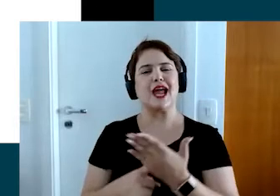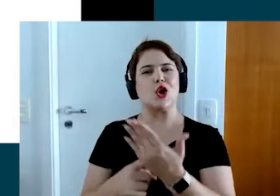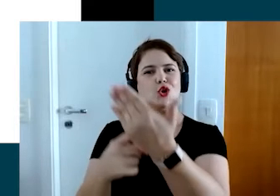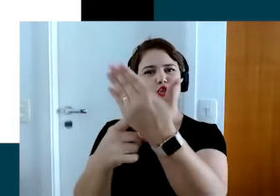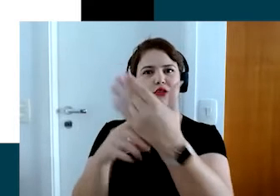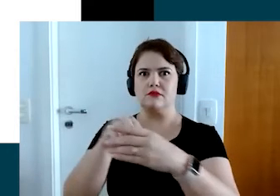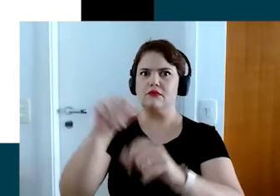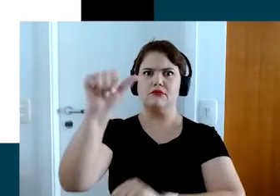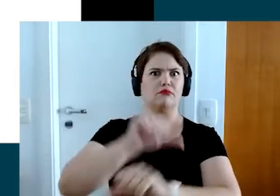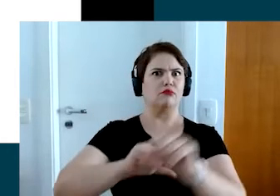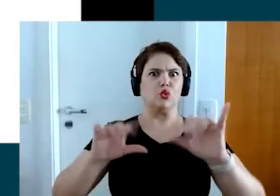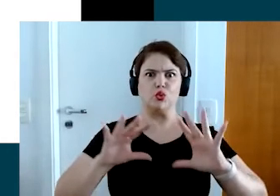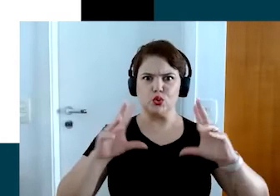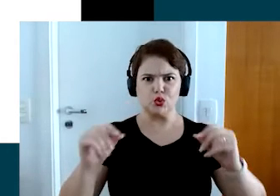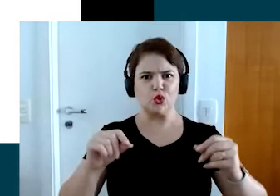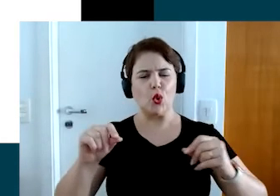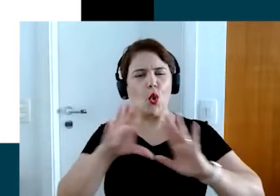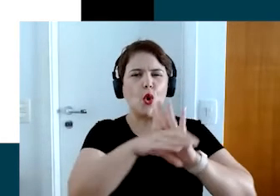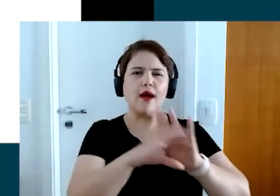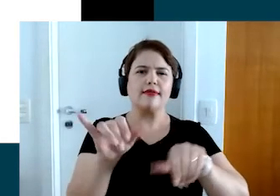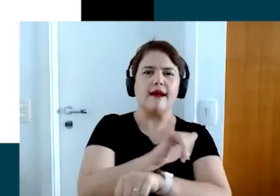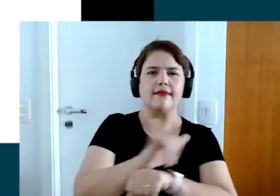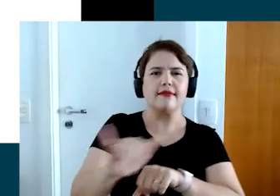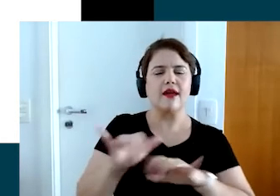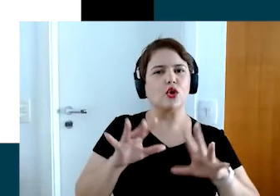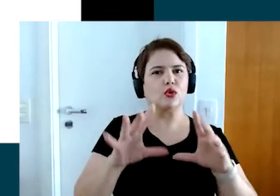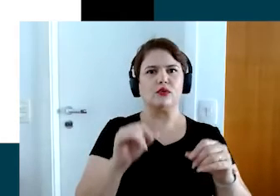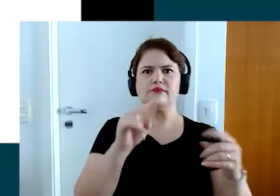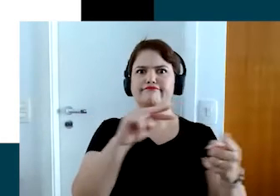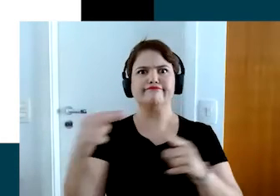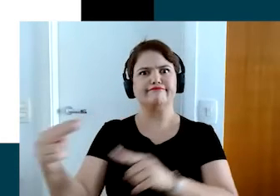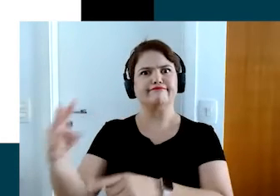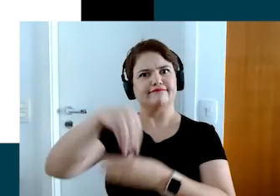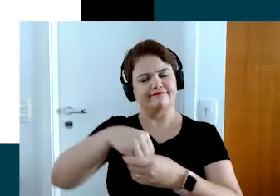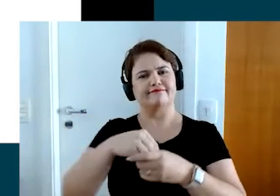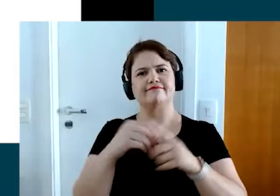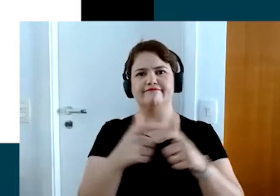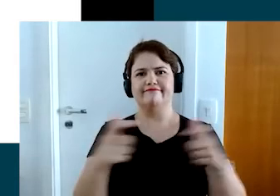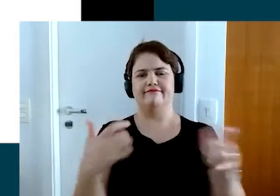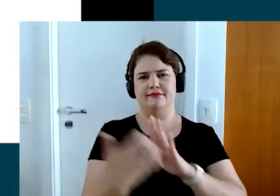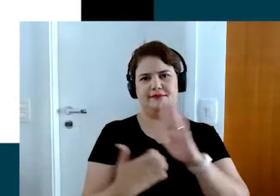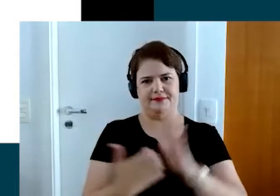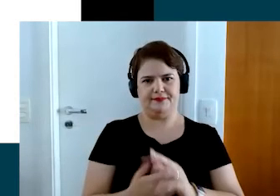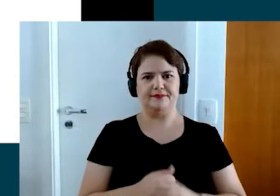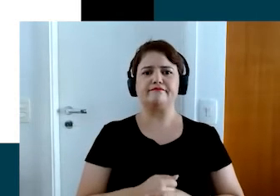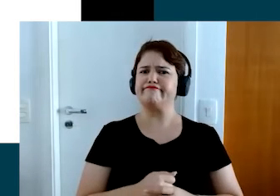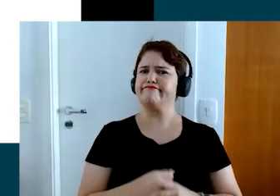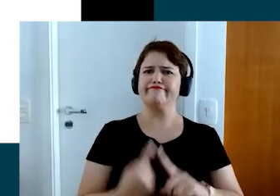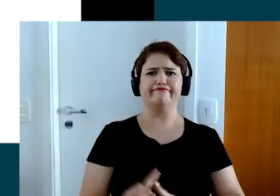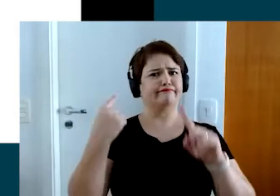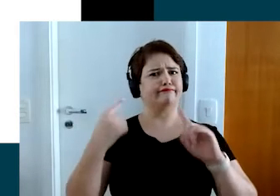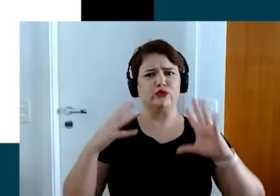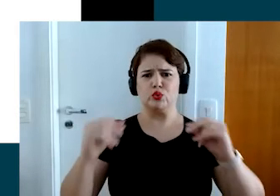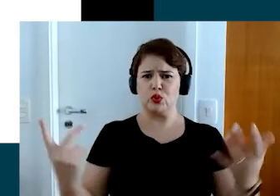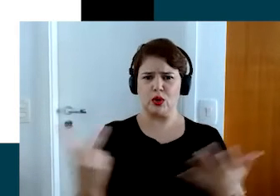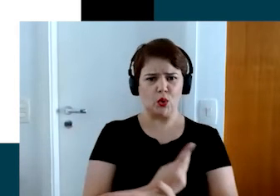conceitos básicos de estratégia, visão e planejamento dessas grandes empresas. Então, diversas empresas passaram a adotar o termo, né,